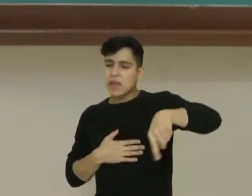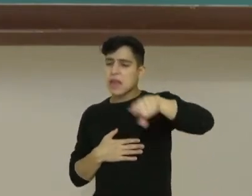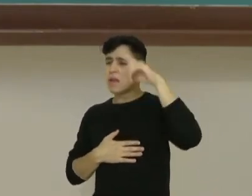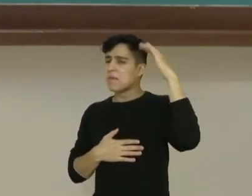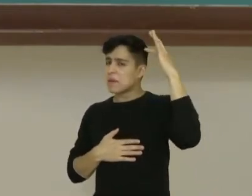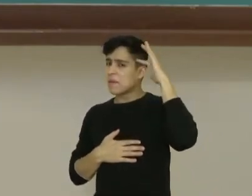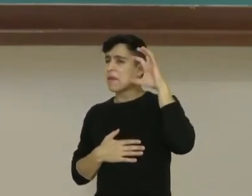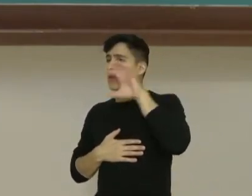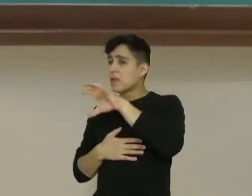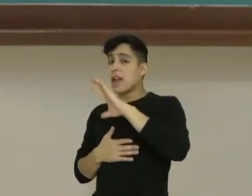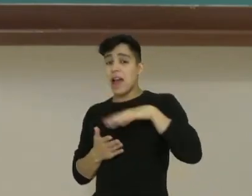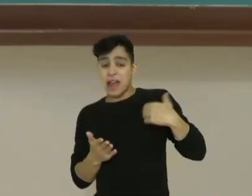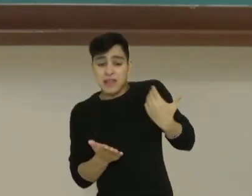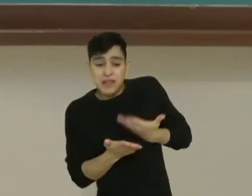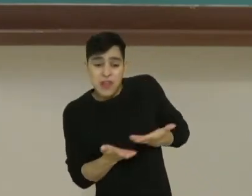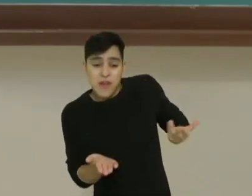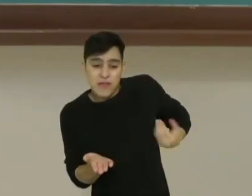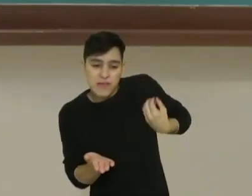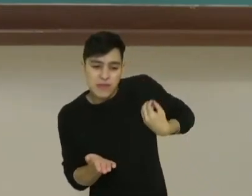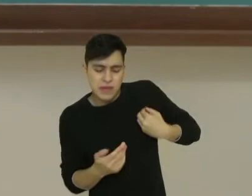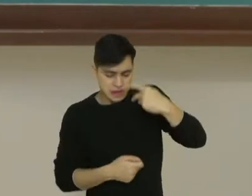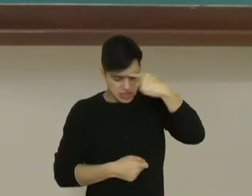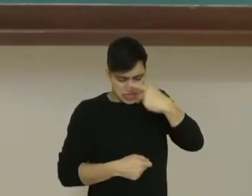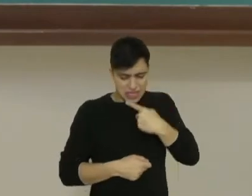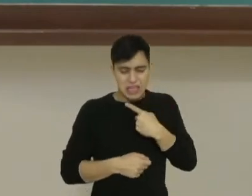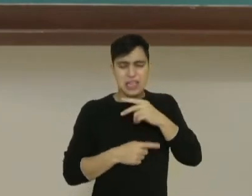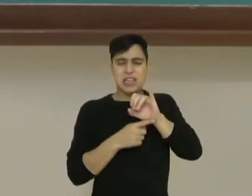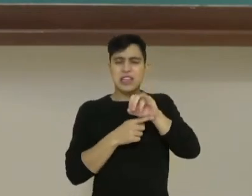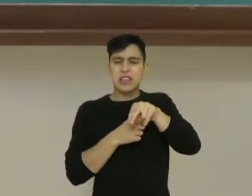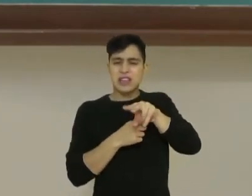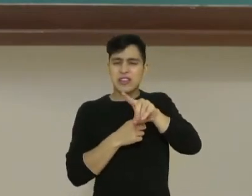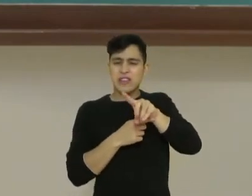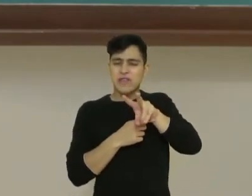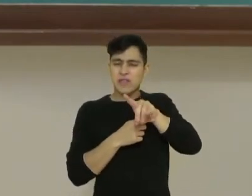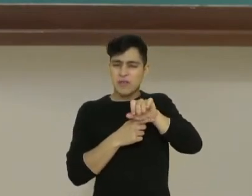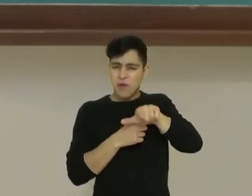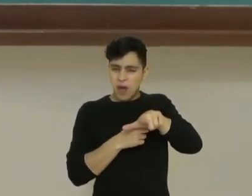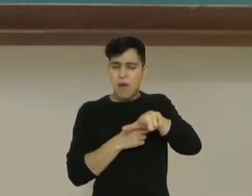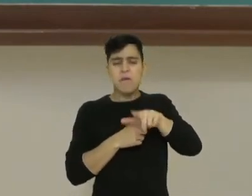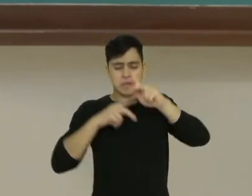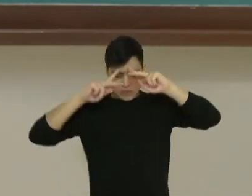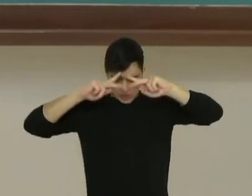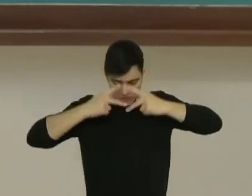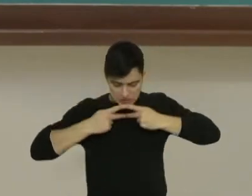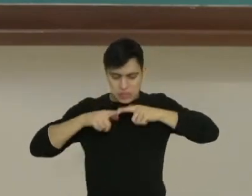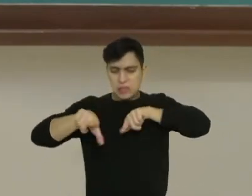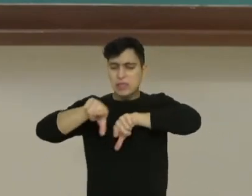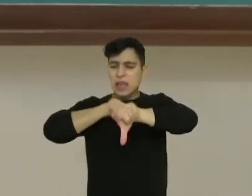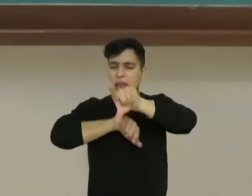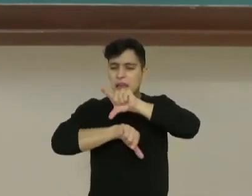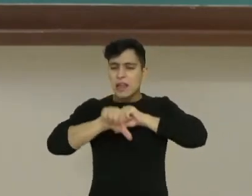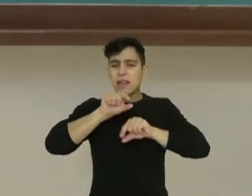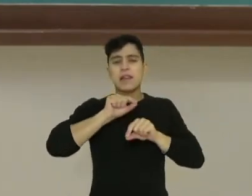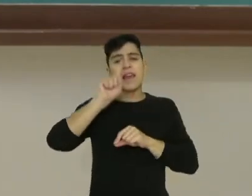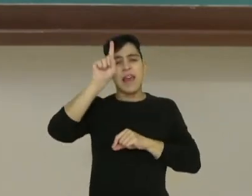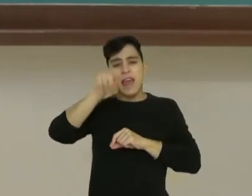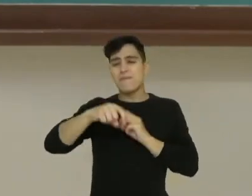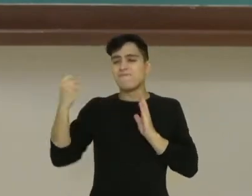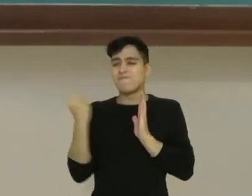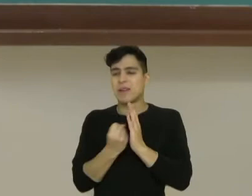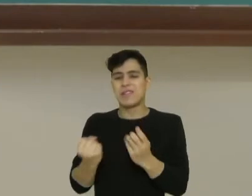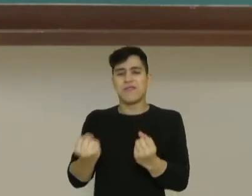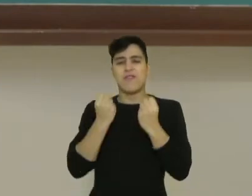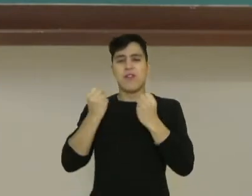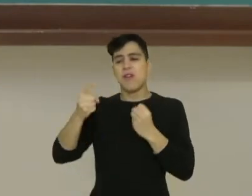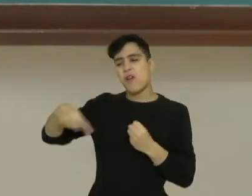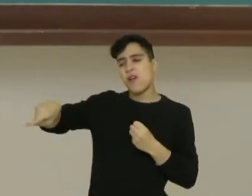nossa vida. O individualismo, de pensar em si, fazer as escolhas para si. É isso que esse é o legado que o humanismo deixa